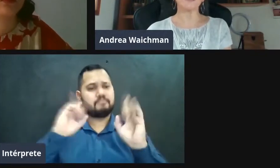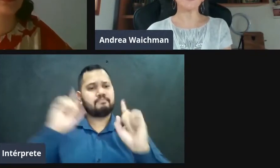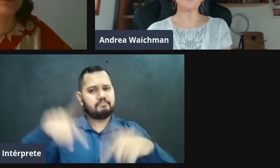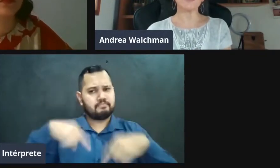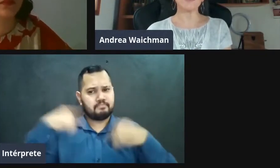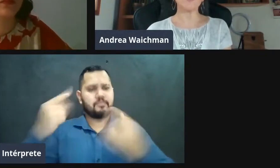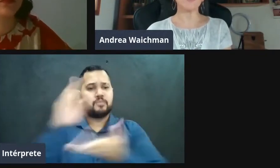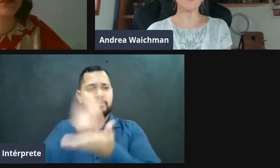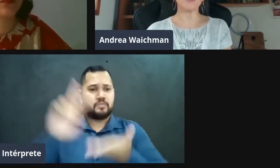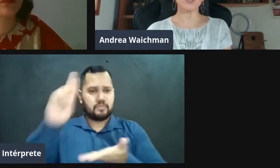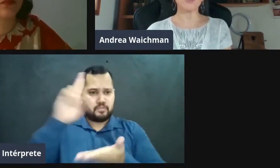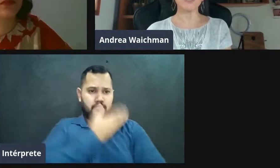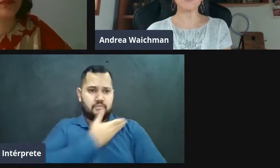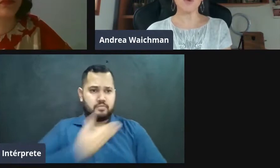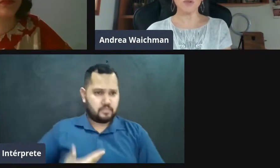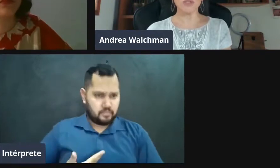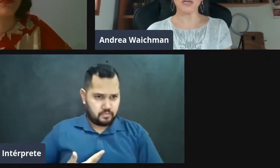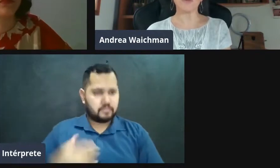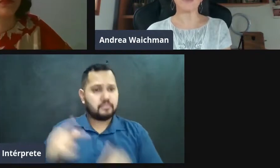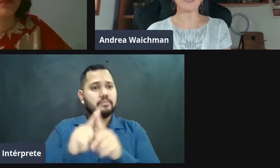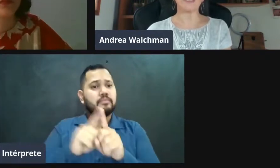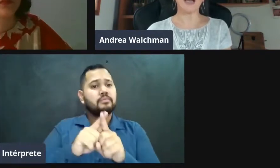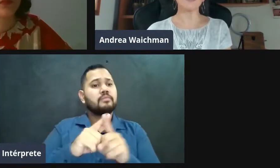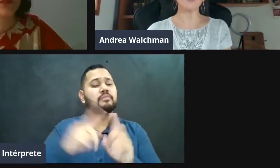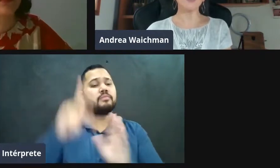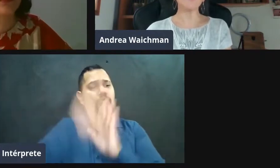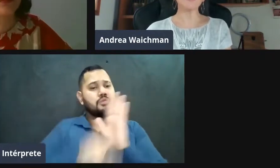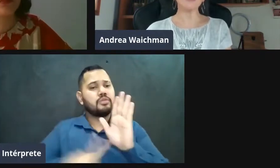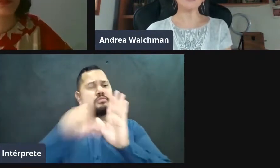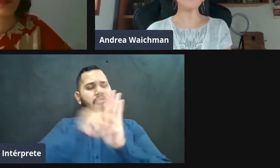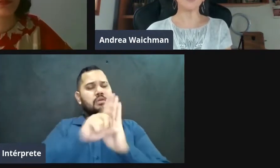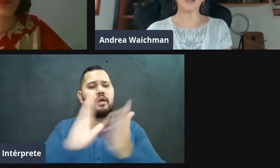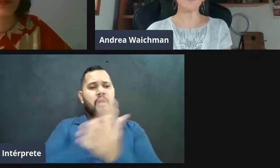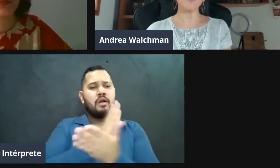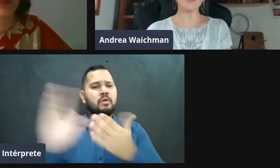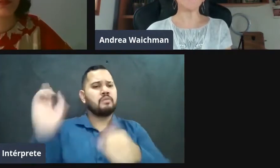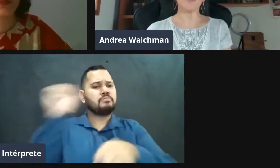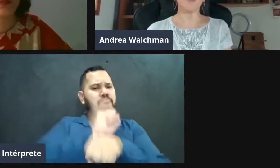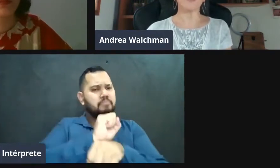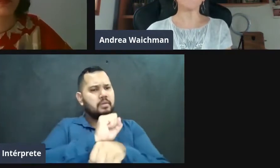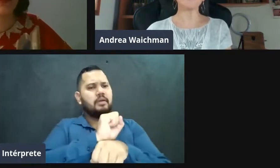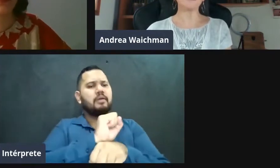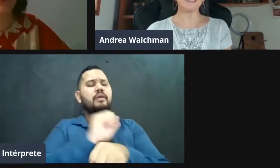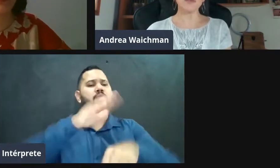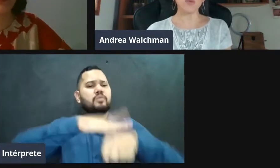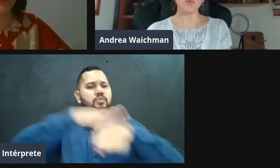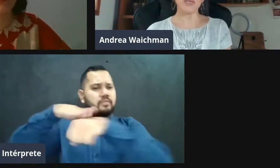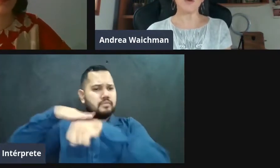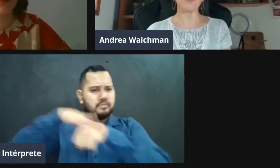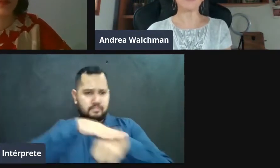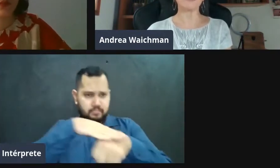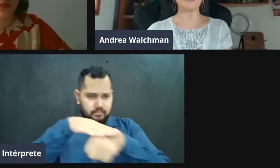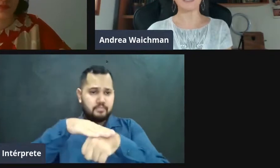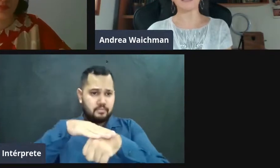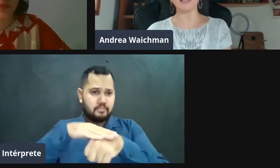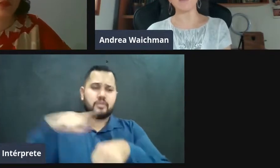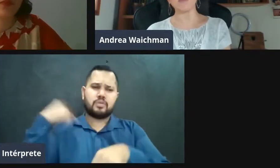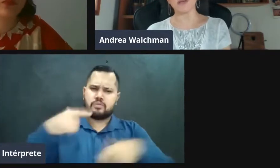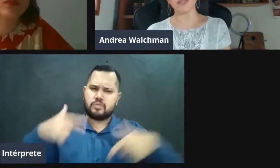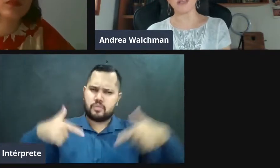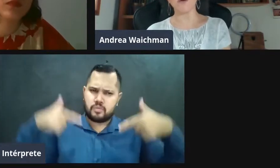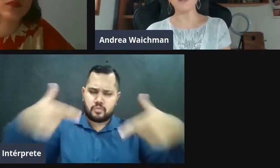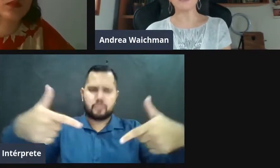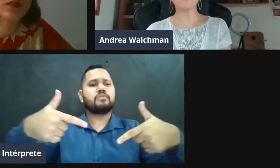públicas, inclusive de um projeto de desmonte da universidade, portanto, a luta por manter essa autonomia universitária